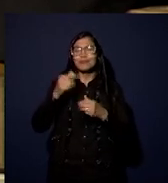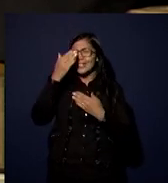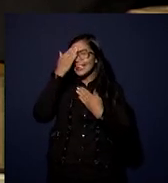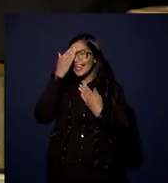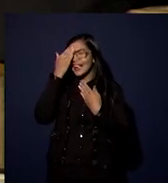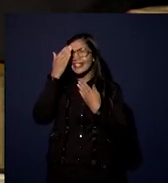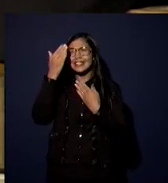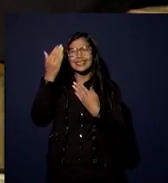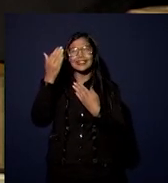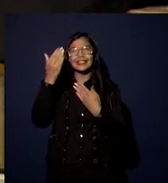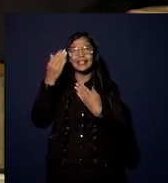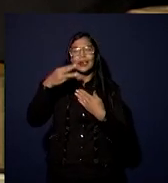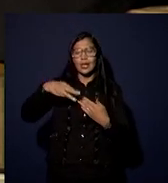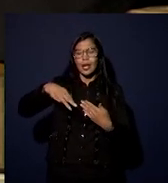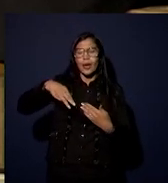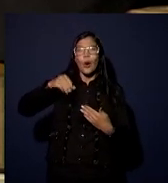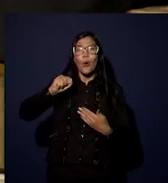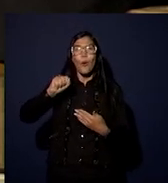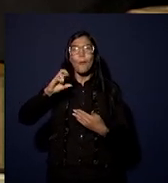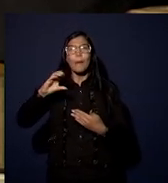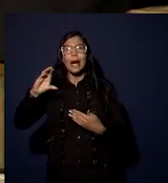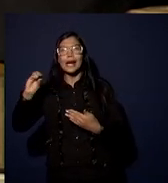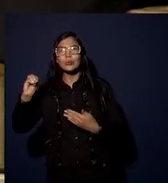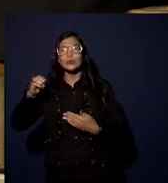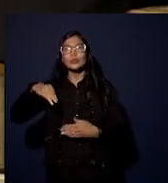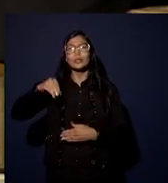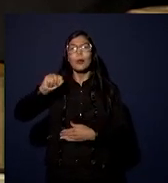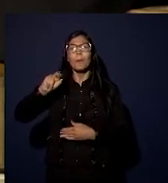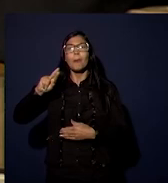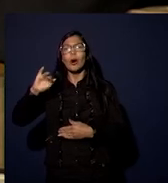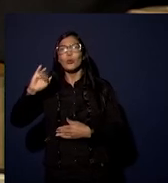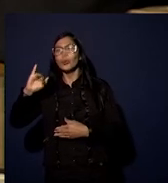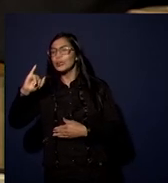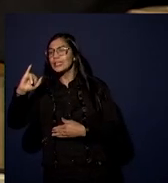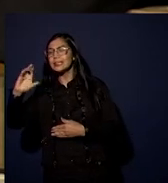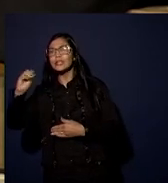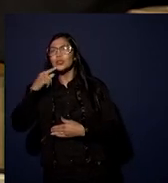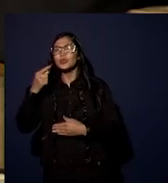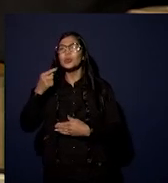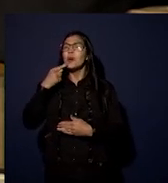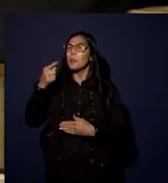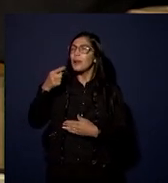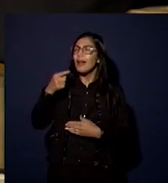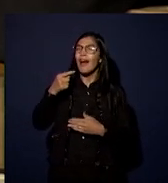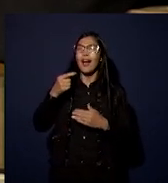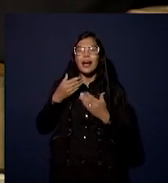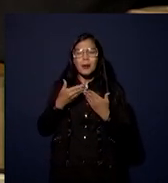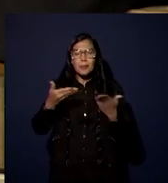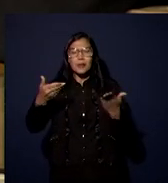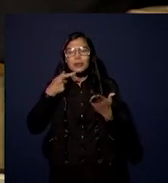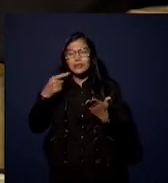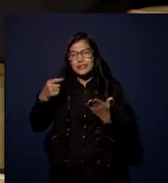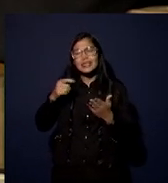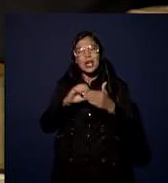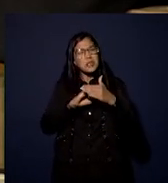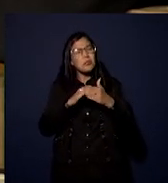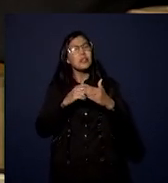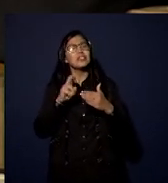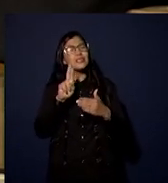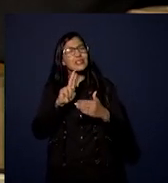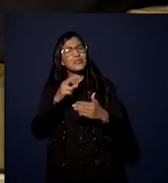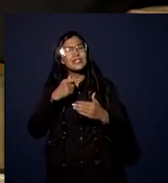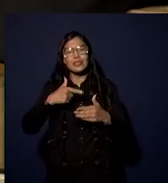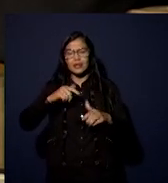muito o Marcos e o Maurício pela participação pelo trabalho Fantástico que estão fazendo nas suas respectivas empresas Obrigado